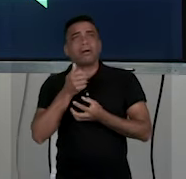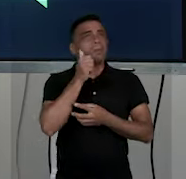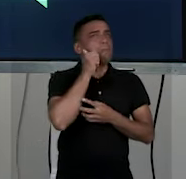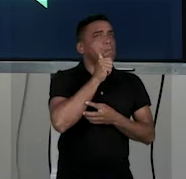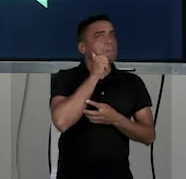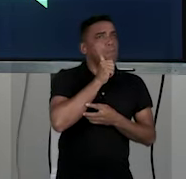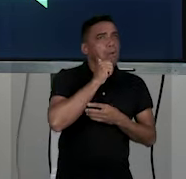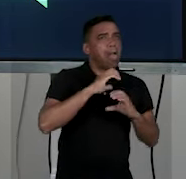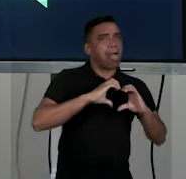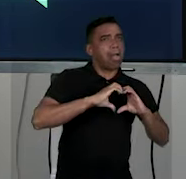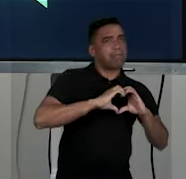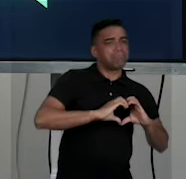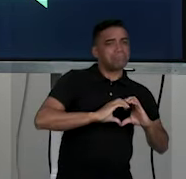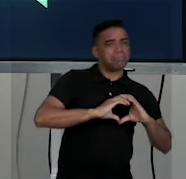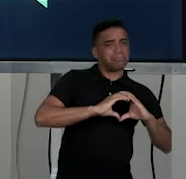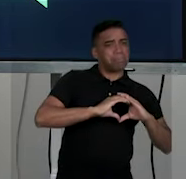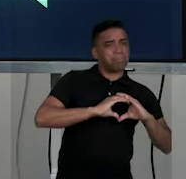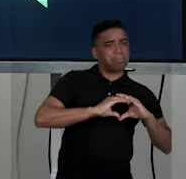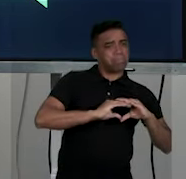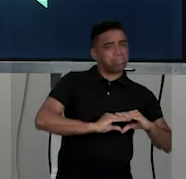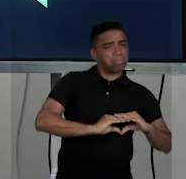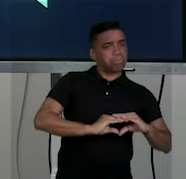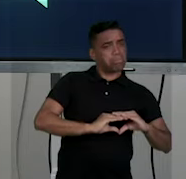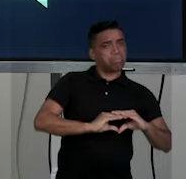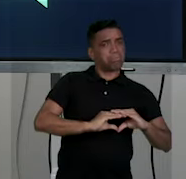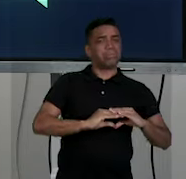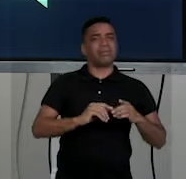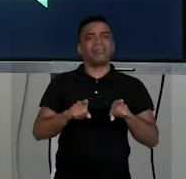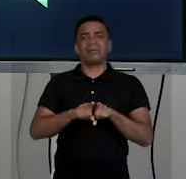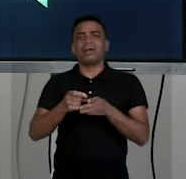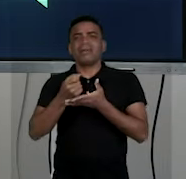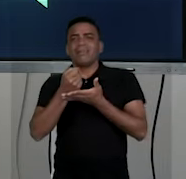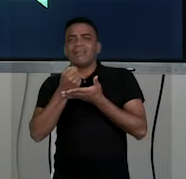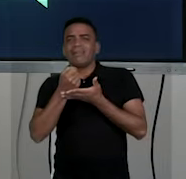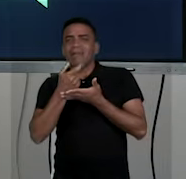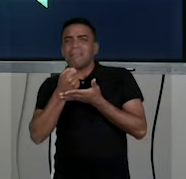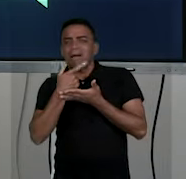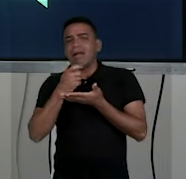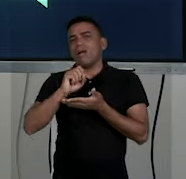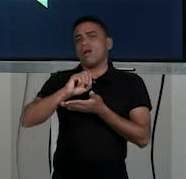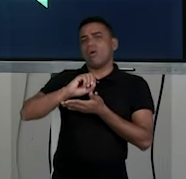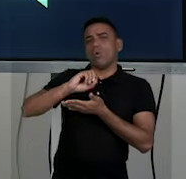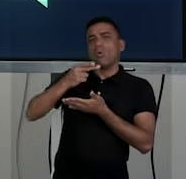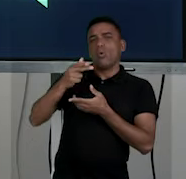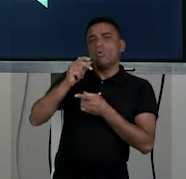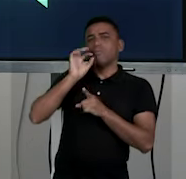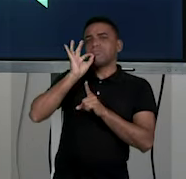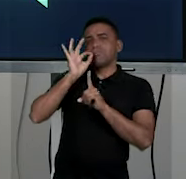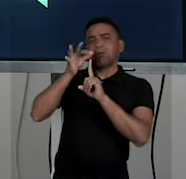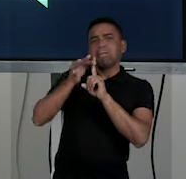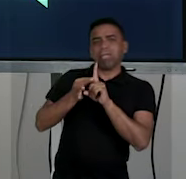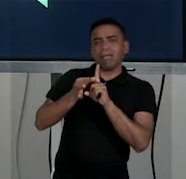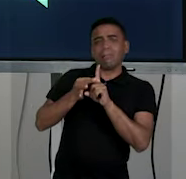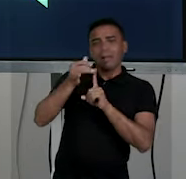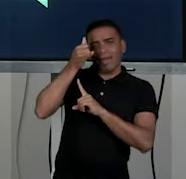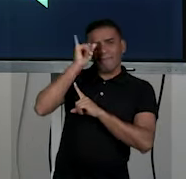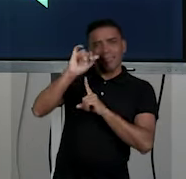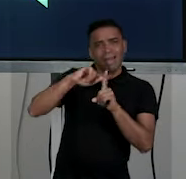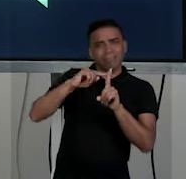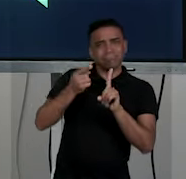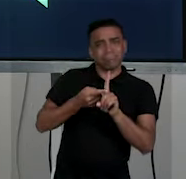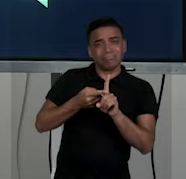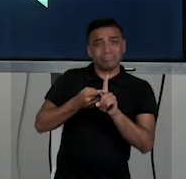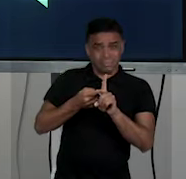os anticoncepcionais, né, os métodos preventivos da gravidez? Você já teve essa curiosidade? Você